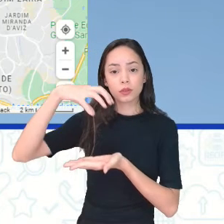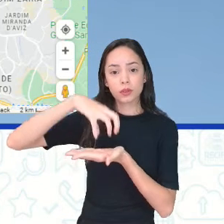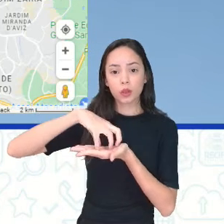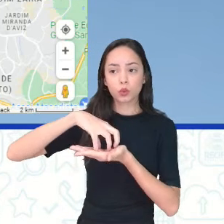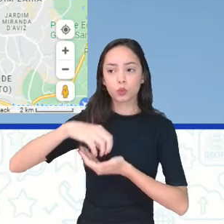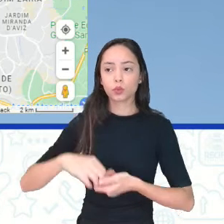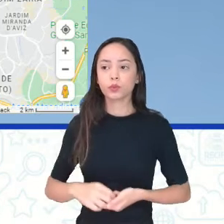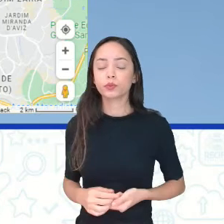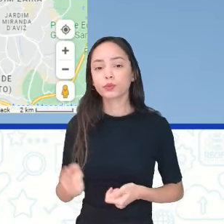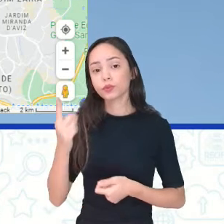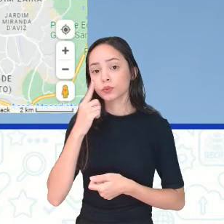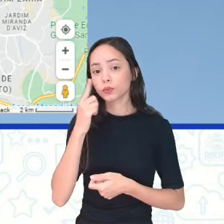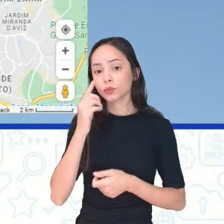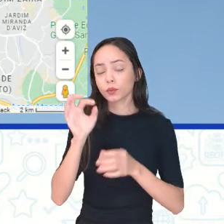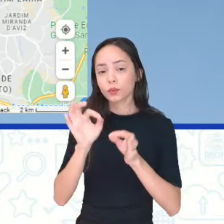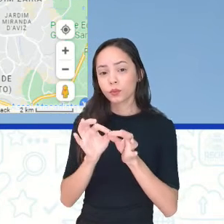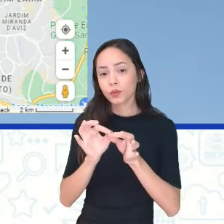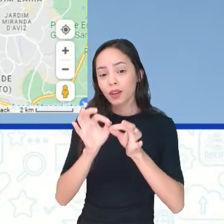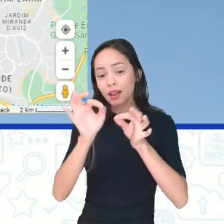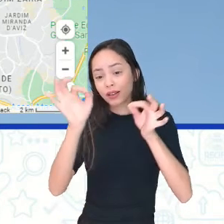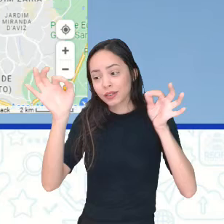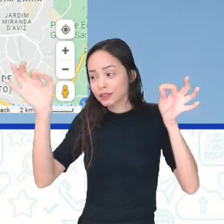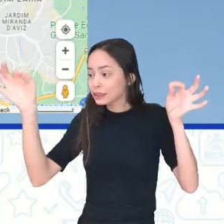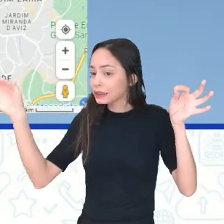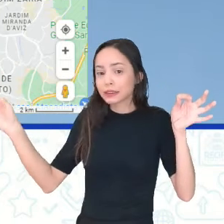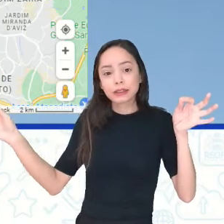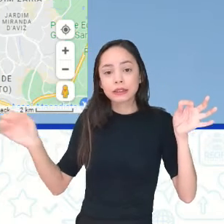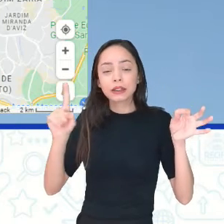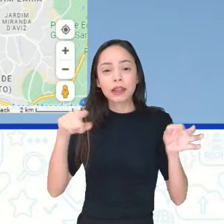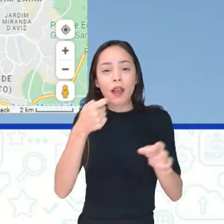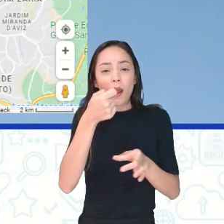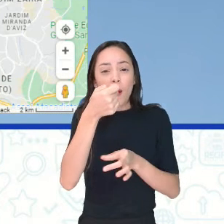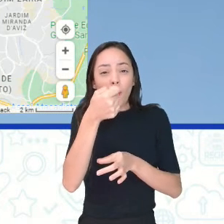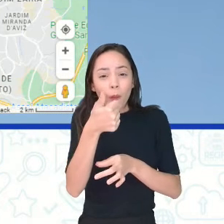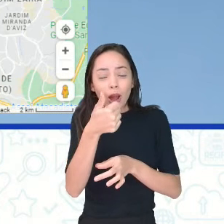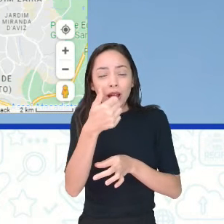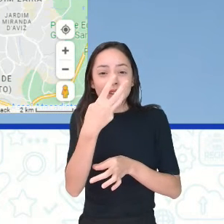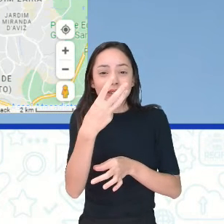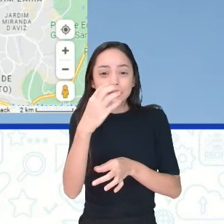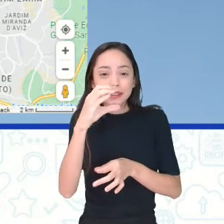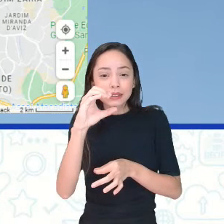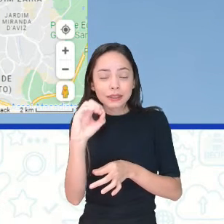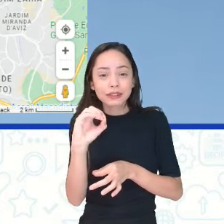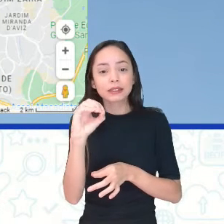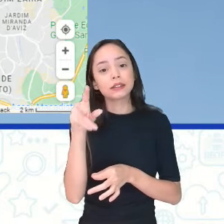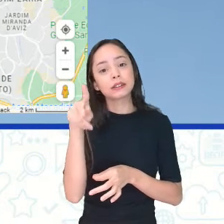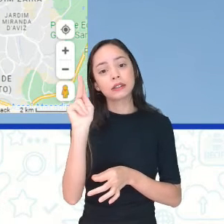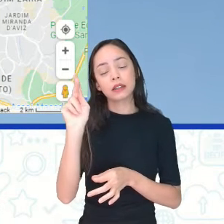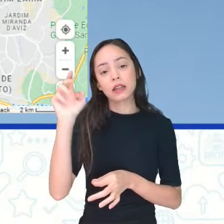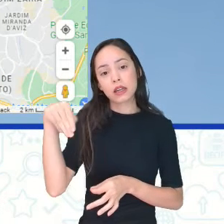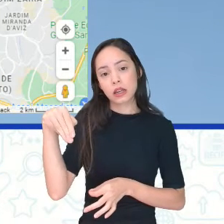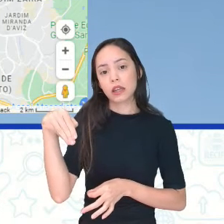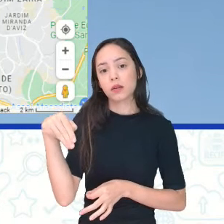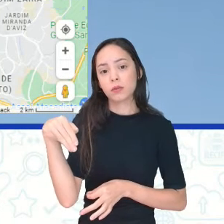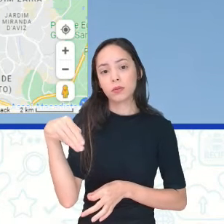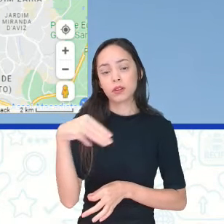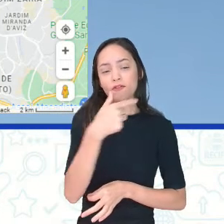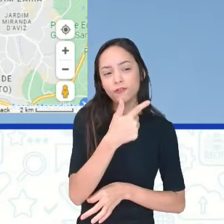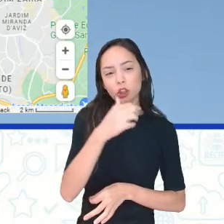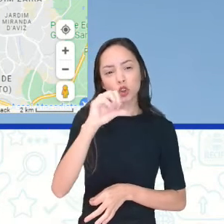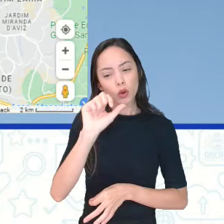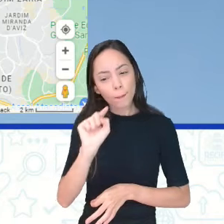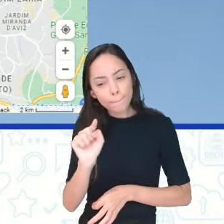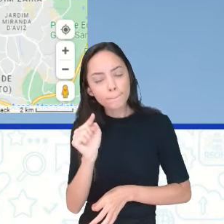ideia, a distância é de 30, quase 30 quilômetros, 29,2 quilômetros